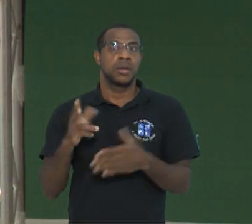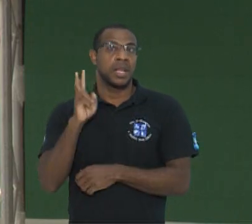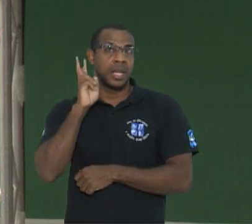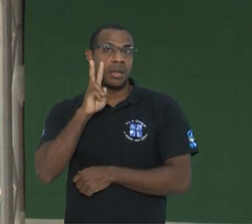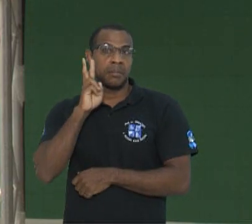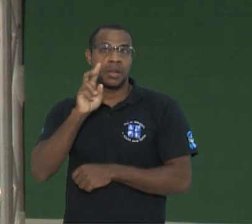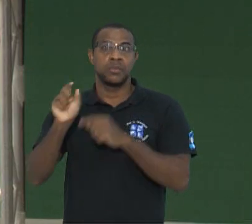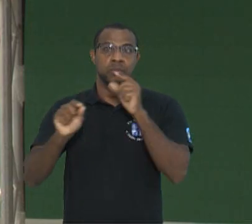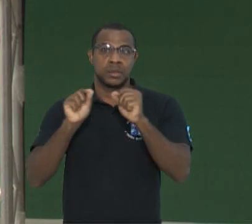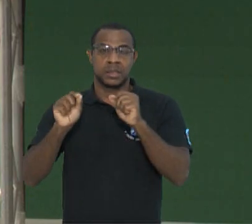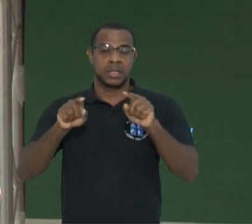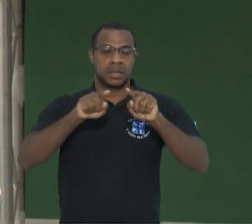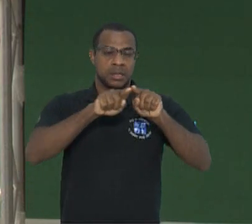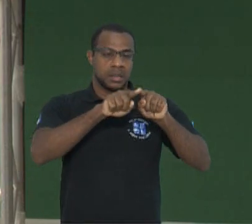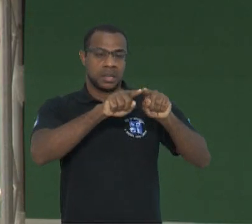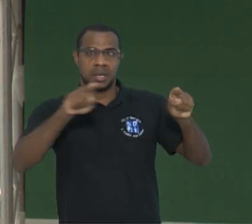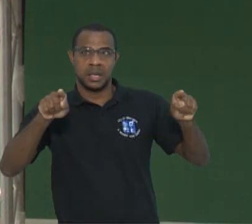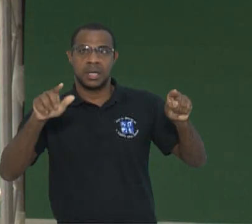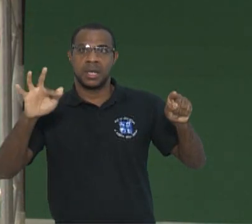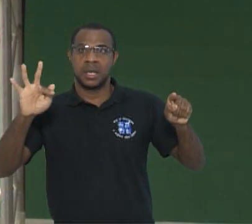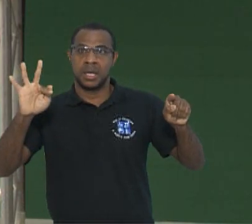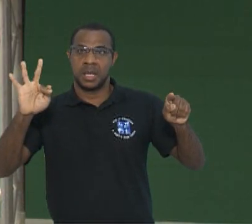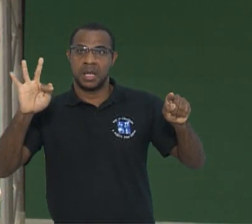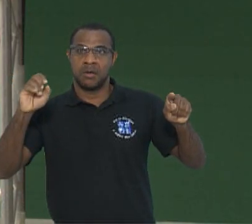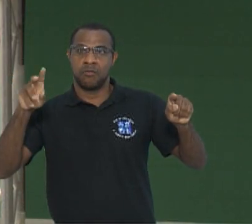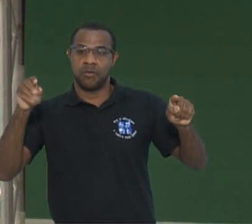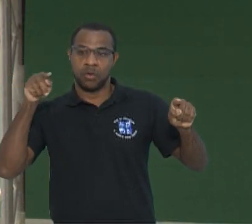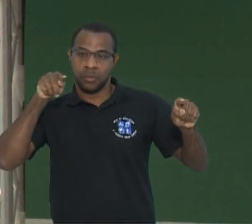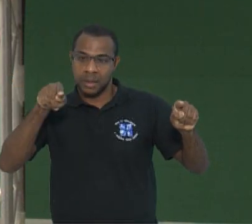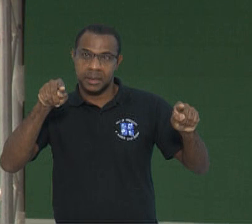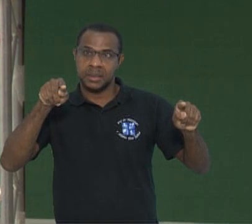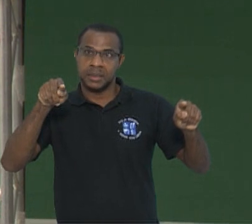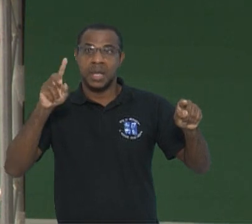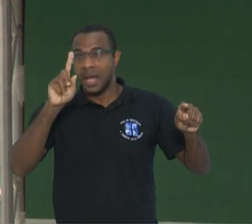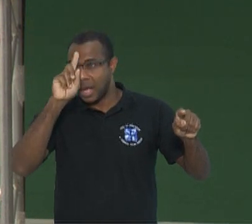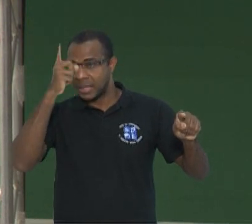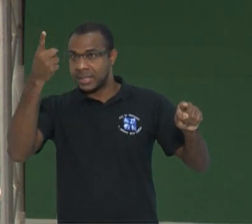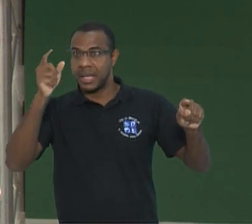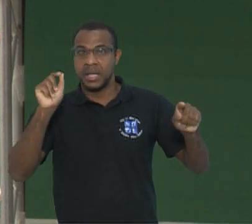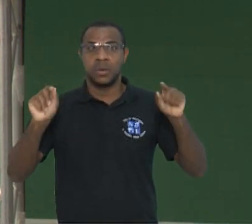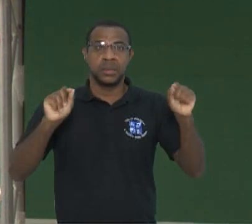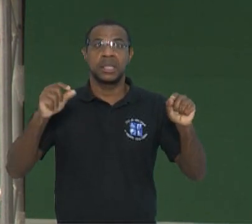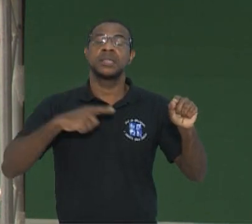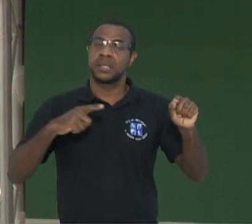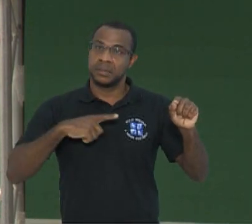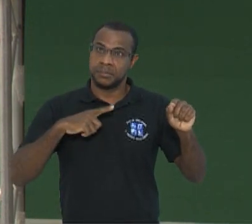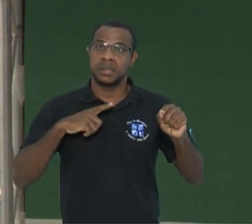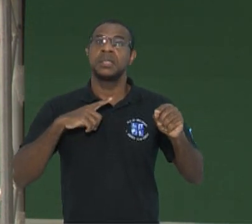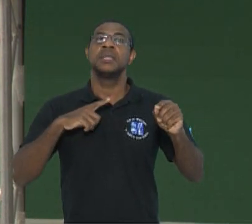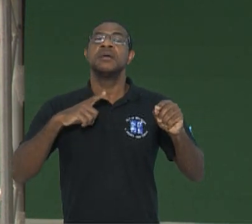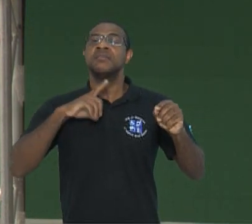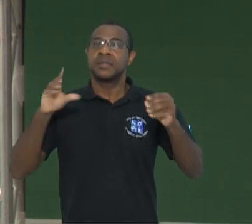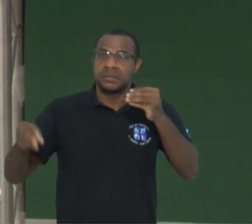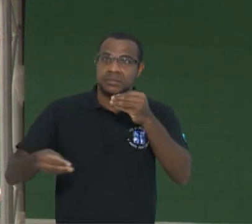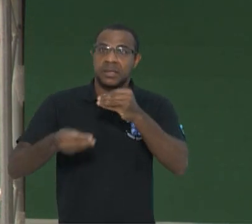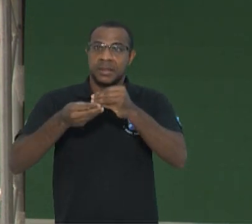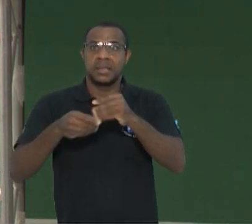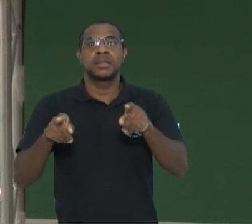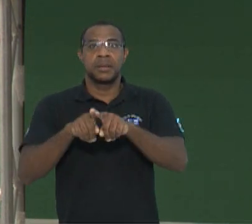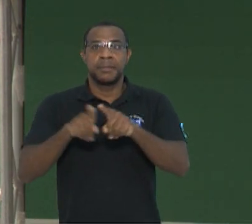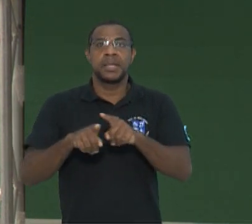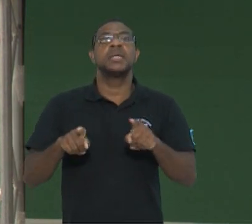focos estão sobre o eixo x, os vértices das hipérboles também estarão, tá? A mesma coisa vale para o eixo